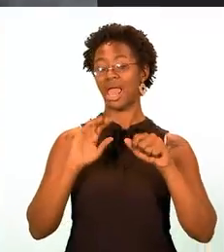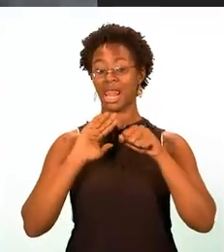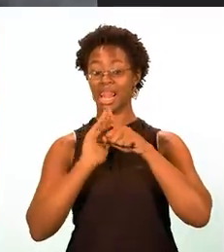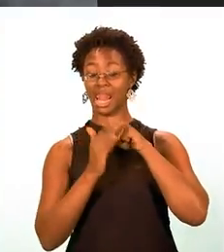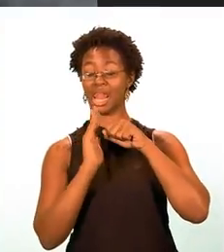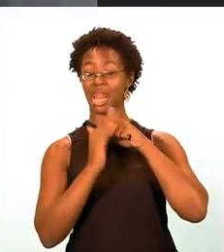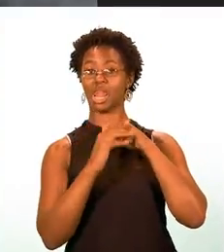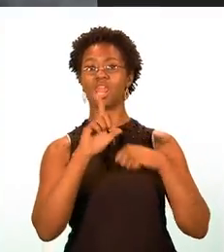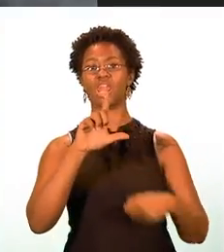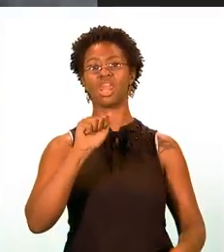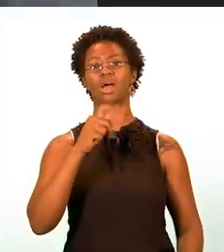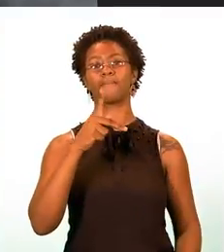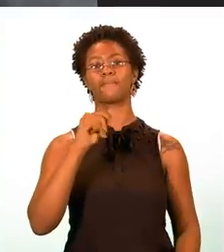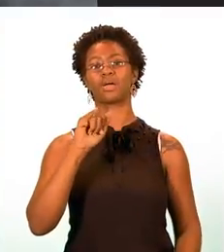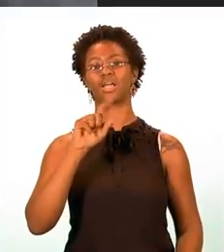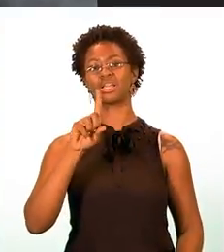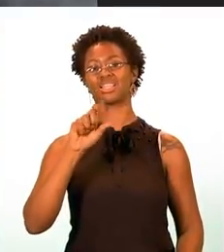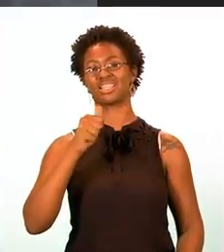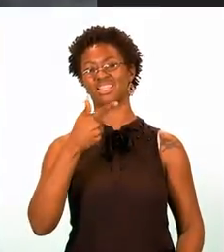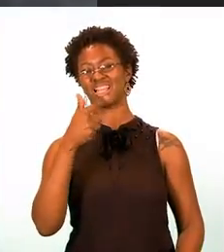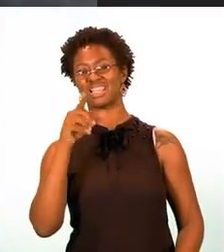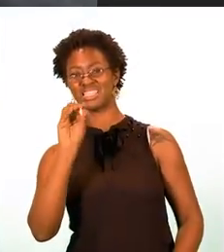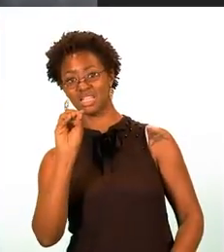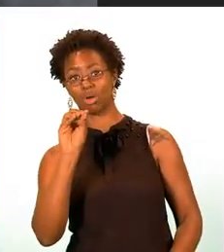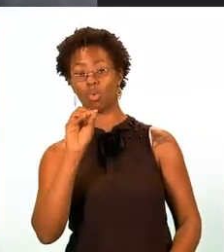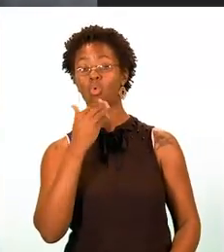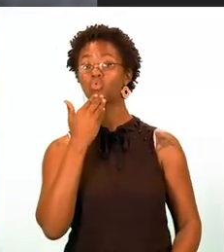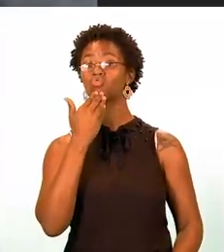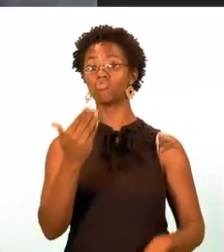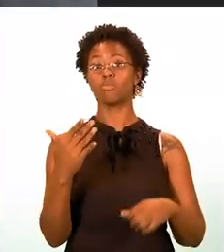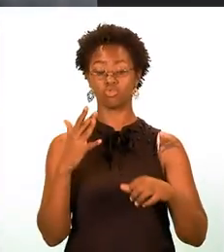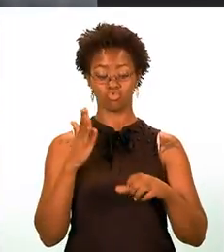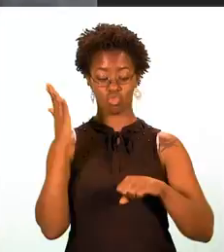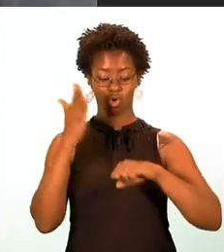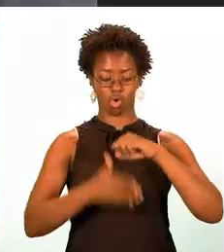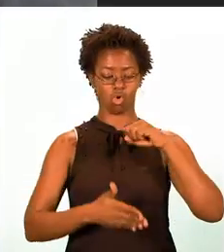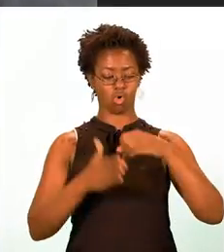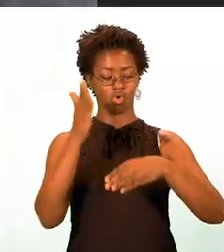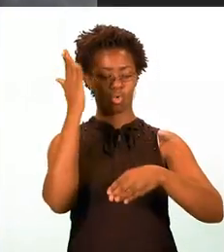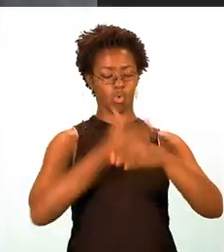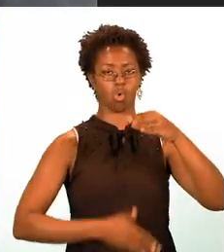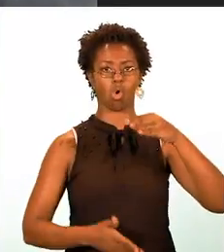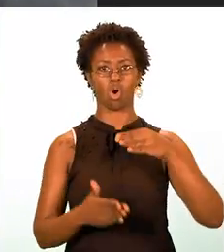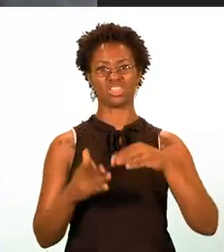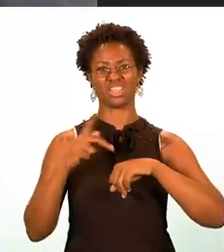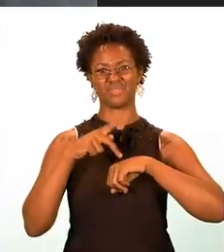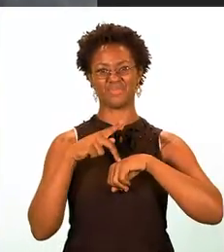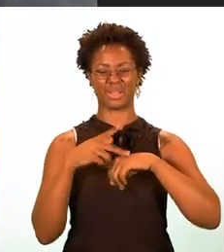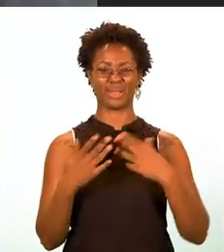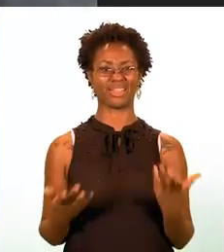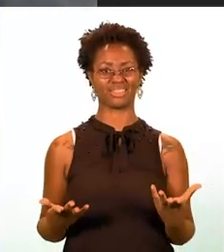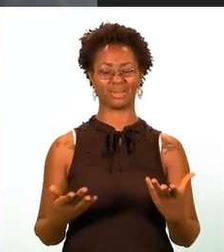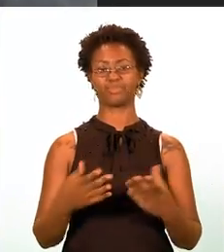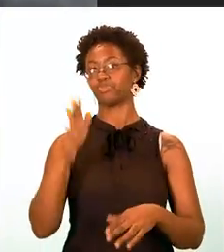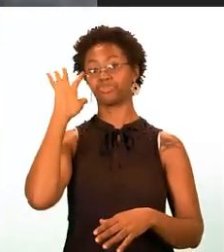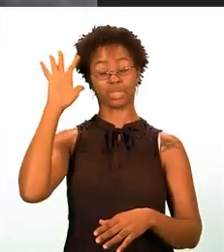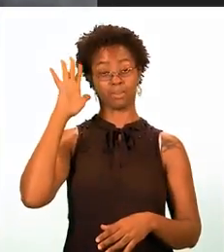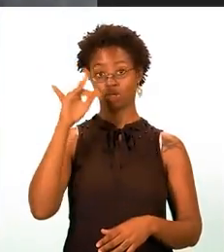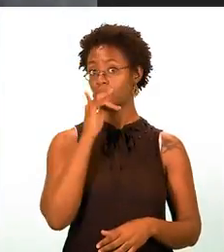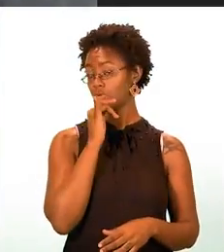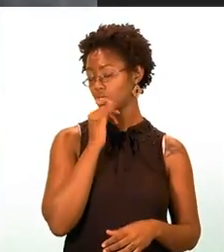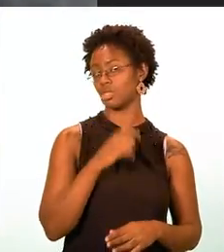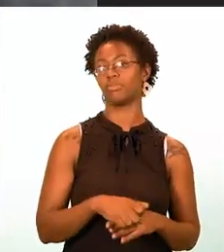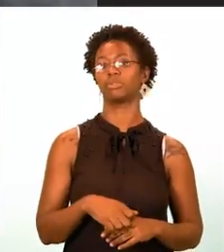a lapidação que ela tem, é a forma com que você corta essa pedra. Você imagina que você